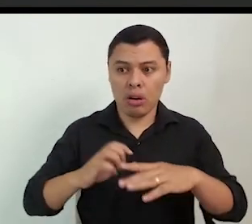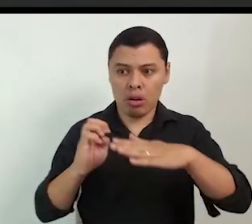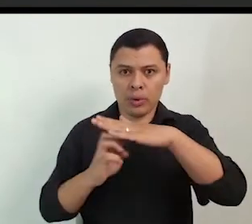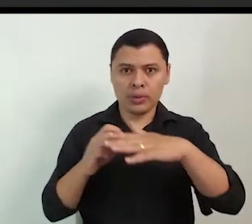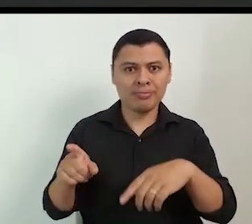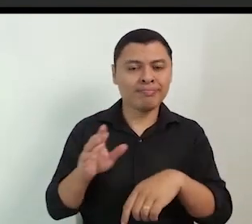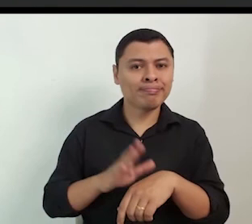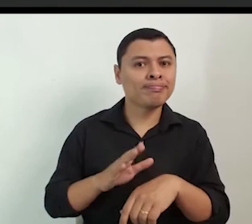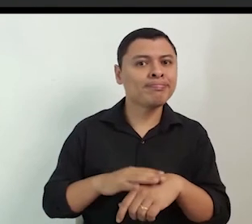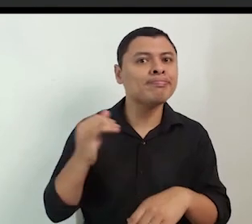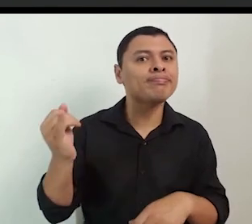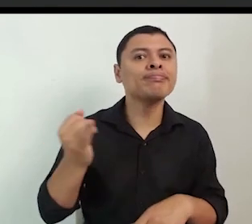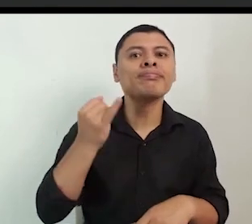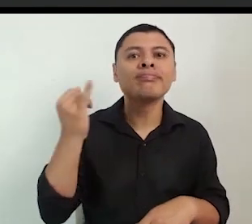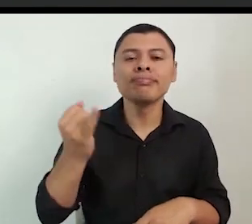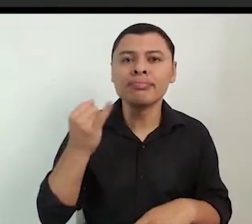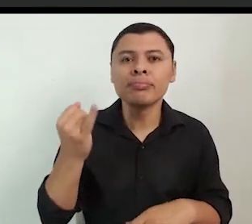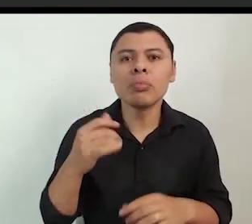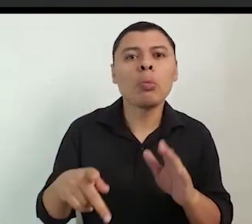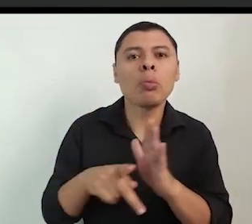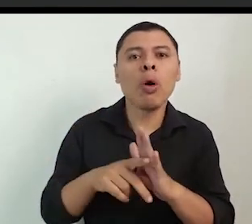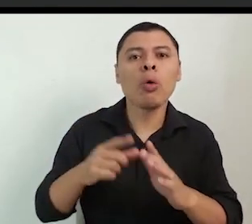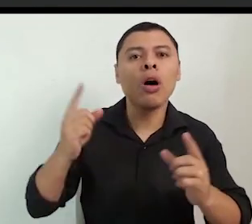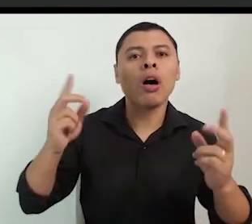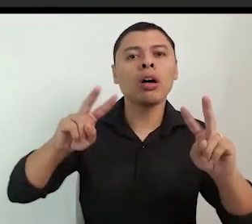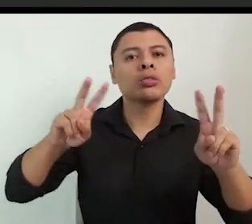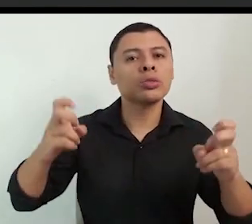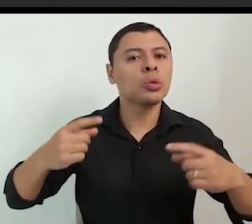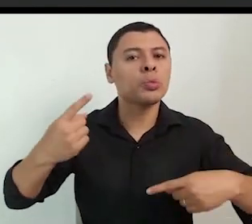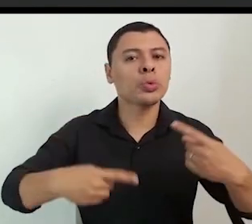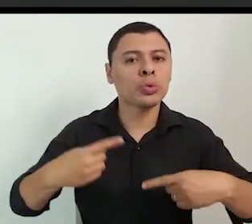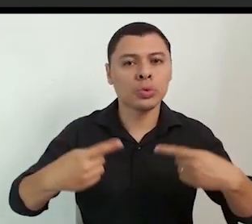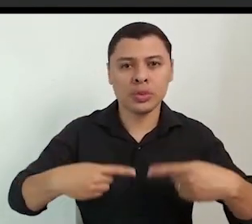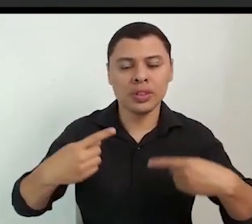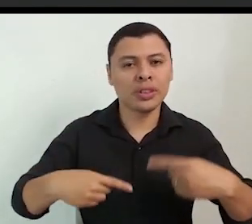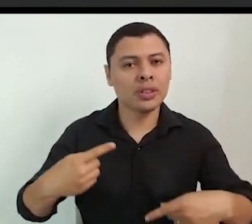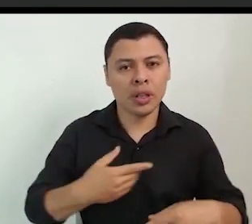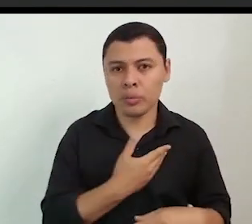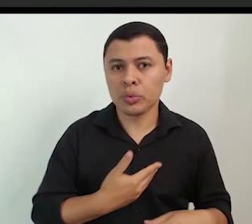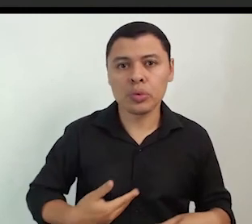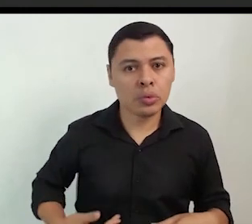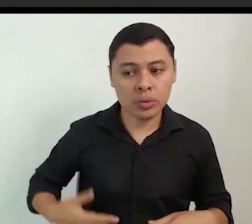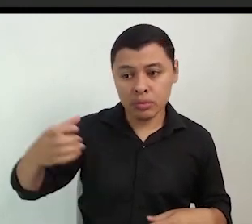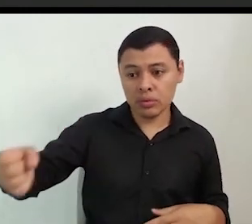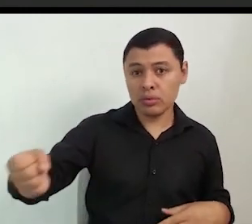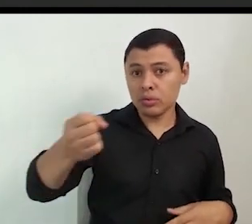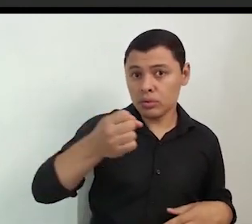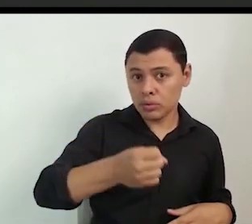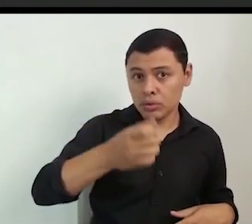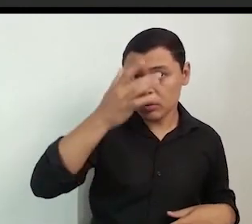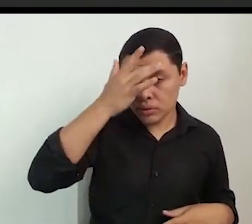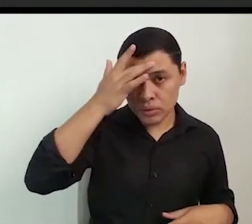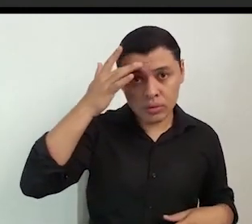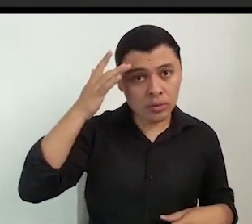importante do ponto de vista de política pública e responsabilidade social, para fazer a inclusão de pessoas com deficiência, porque isso é uma responsabilidade